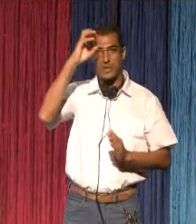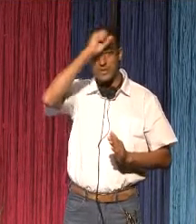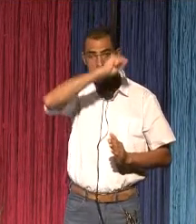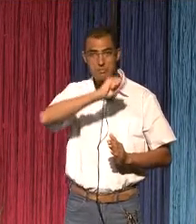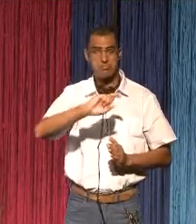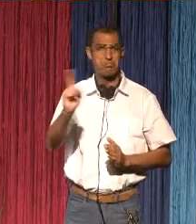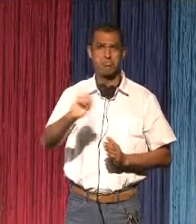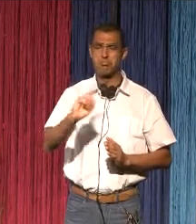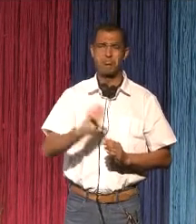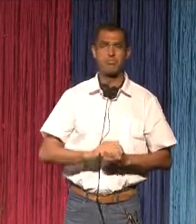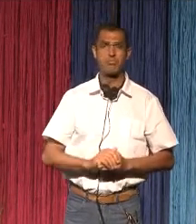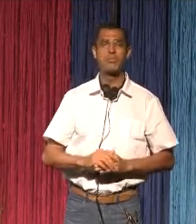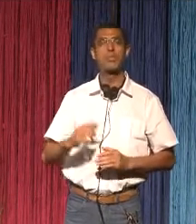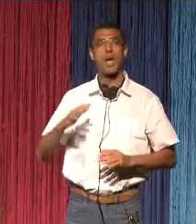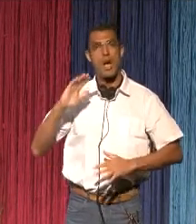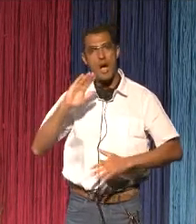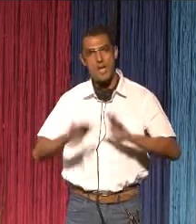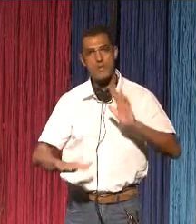brutos.